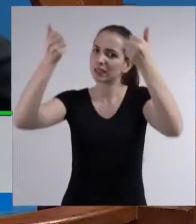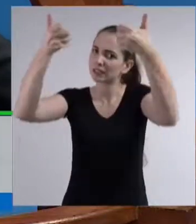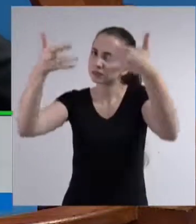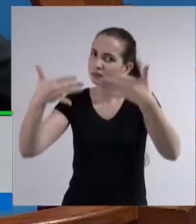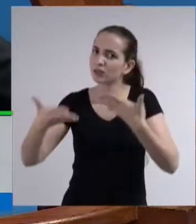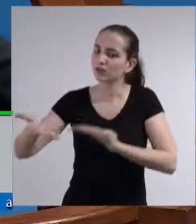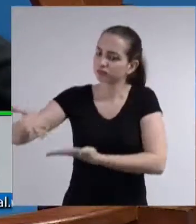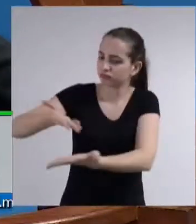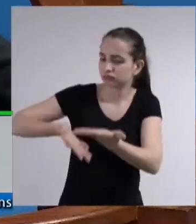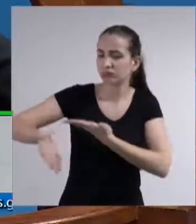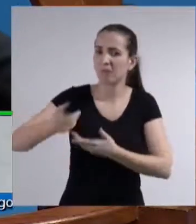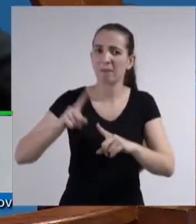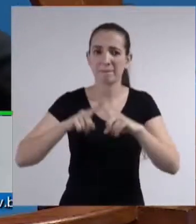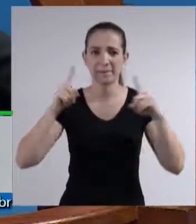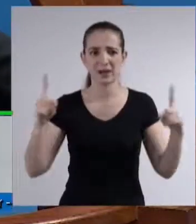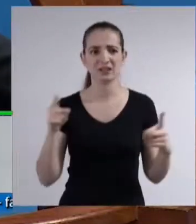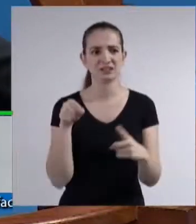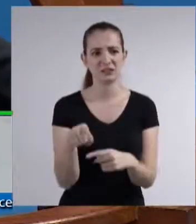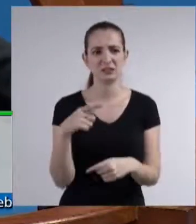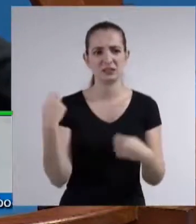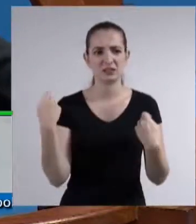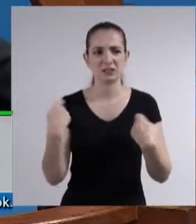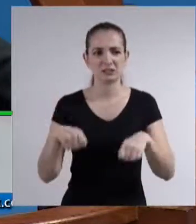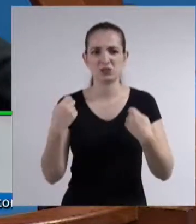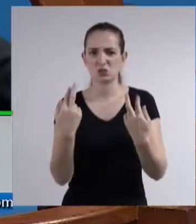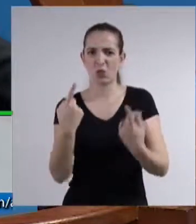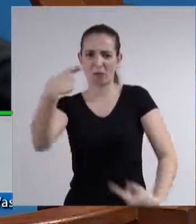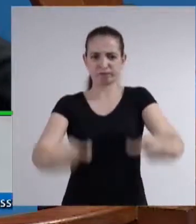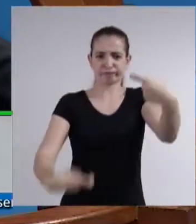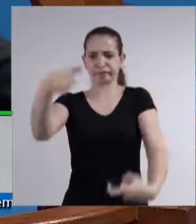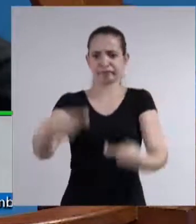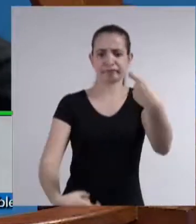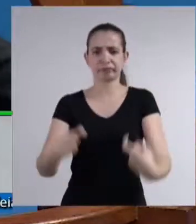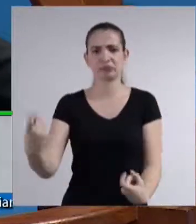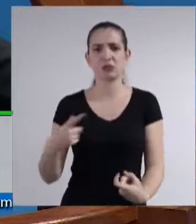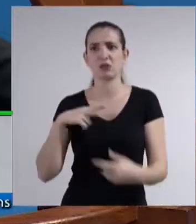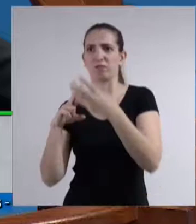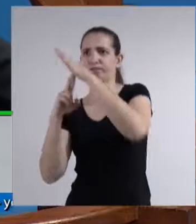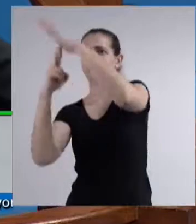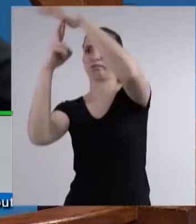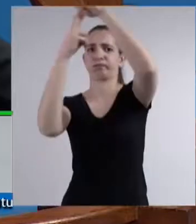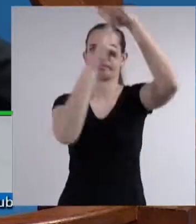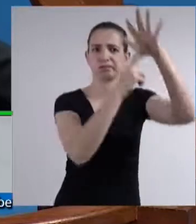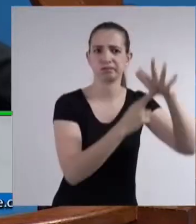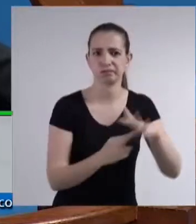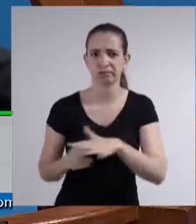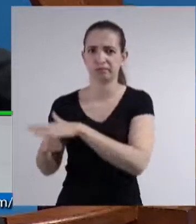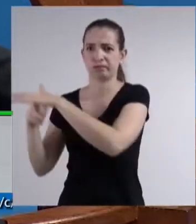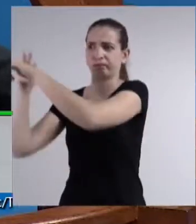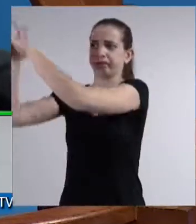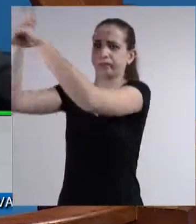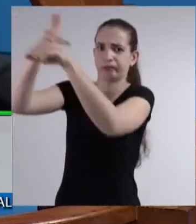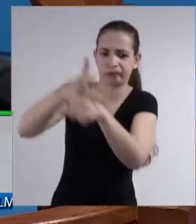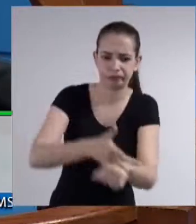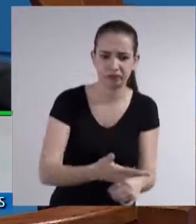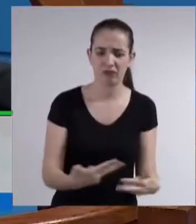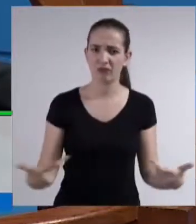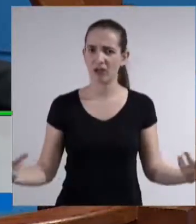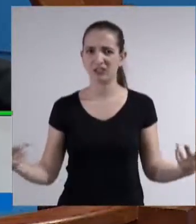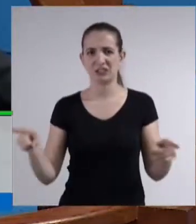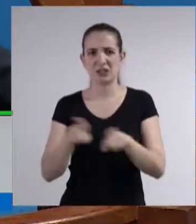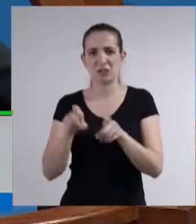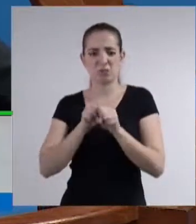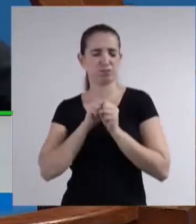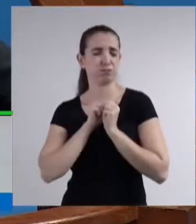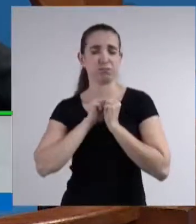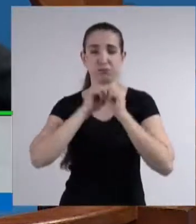ali parecia uma operação de guerra, né? Com helicópteros sobrevoando a área e muita bomba